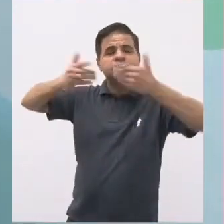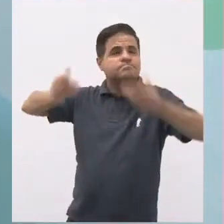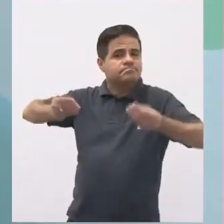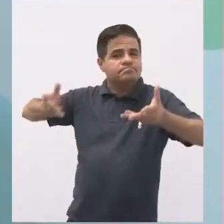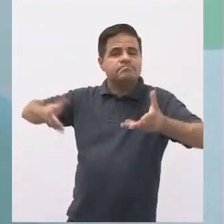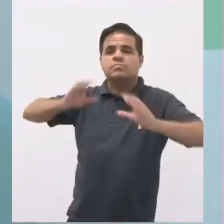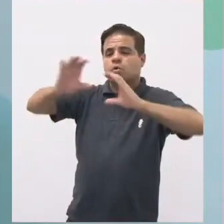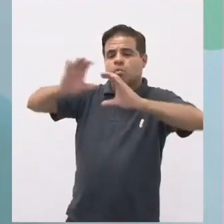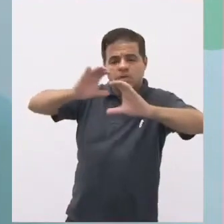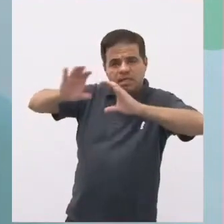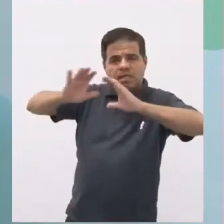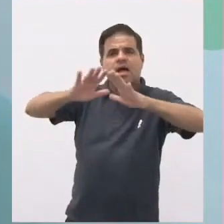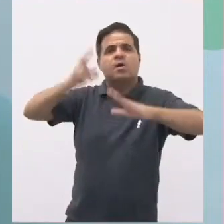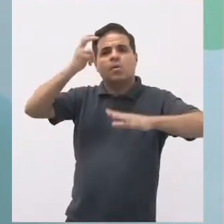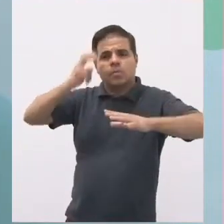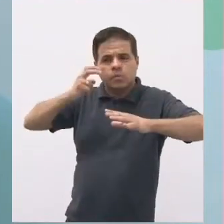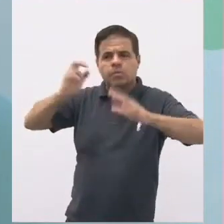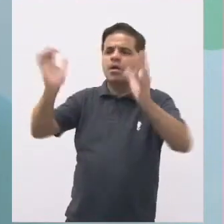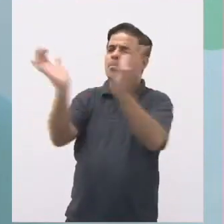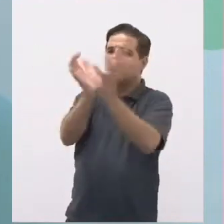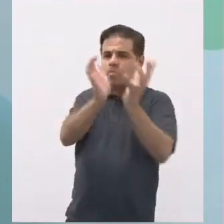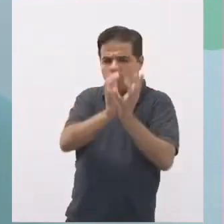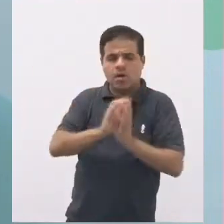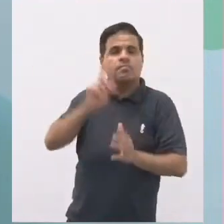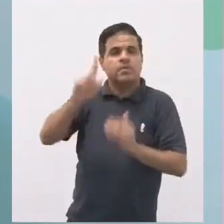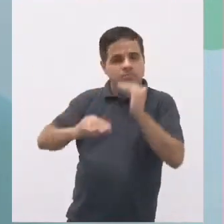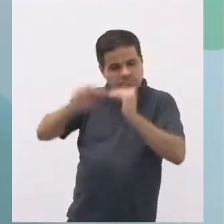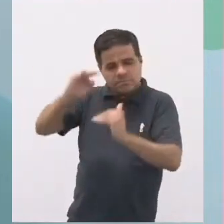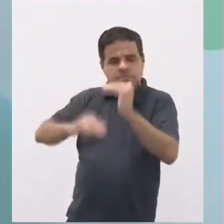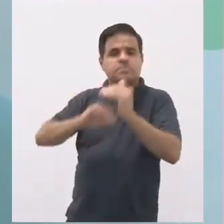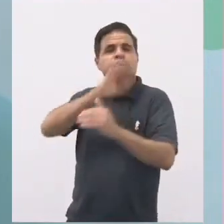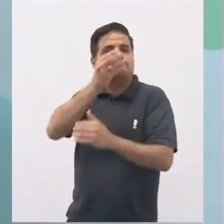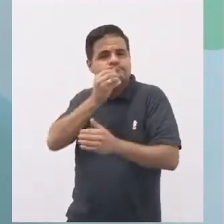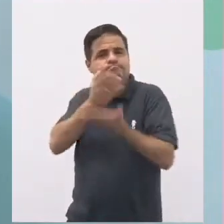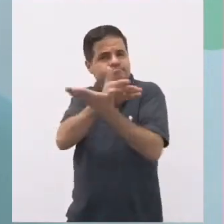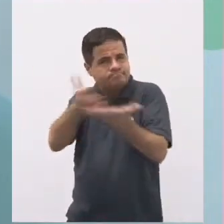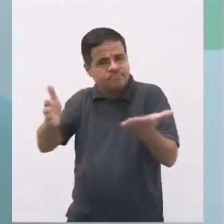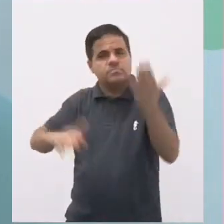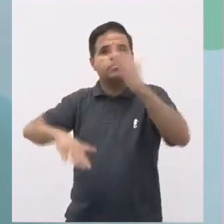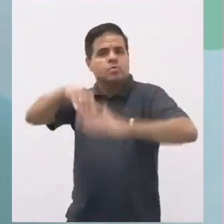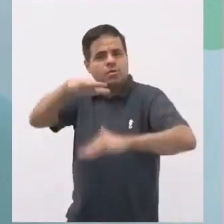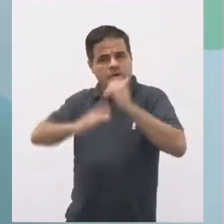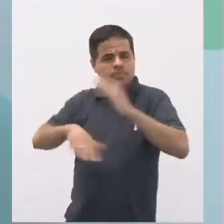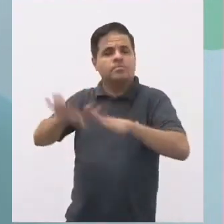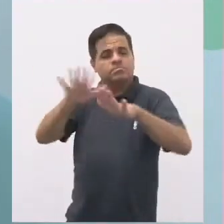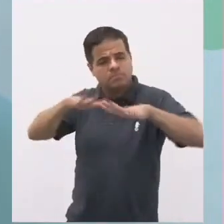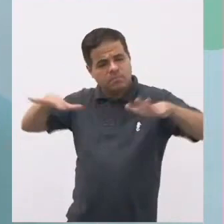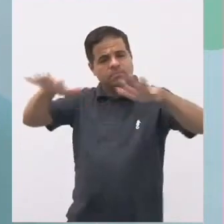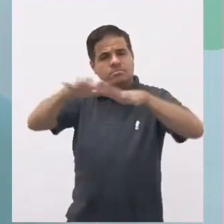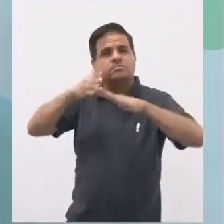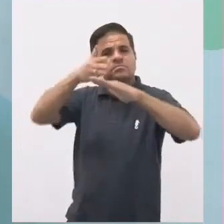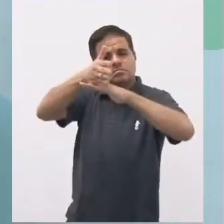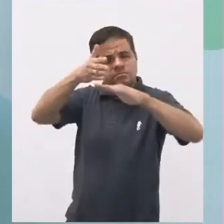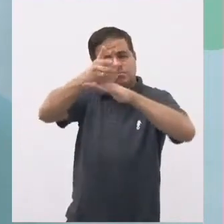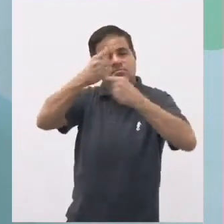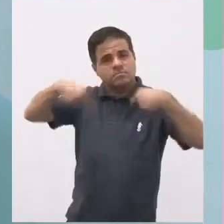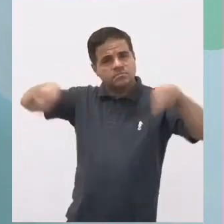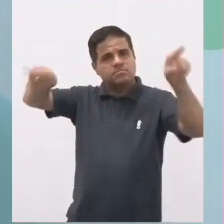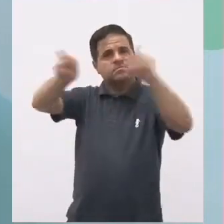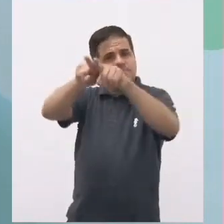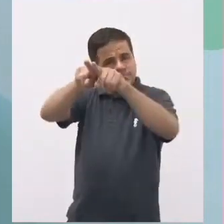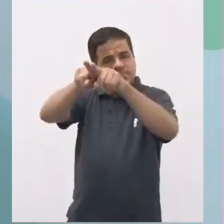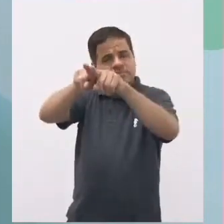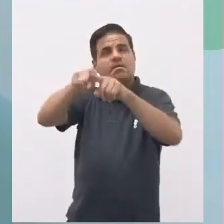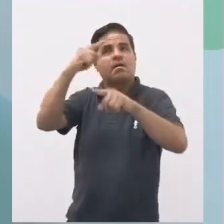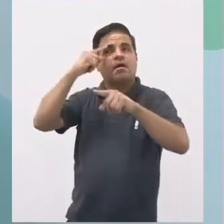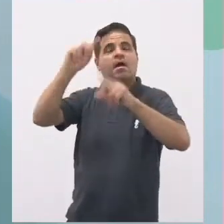de comunidade, de culturas, de povos. Não é essa questão da equidade, oportunizar o trabalho colaborativo e participativo,